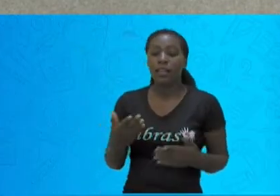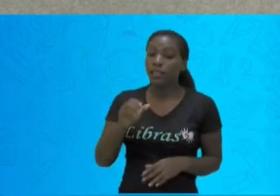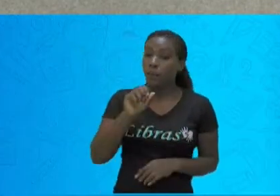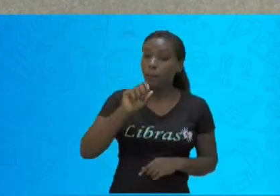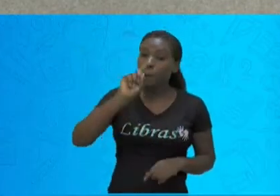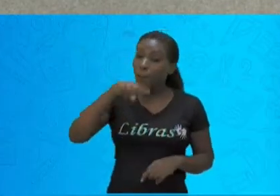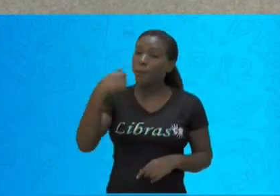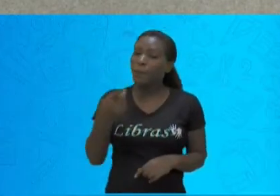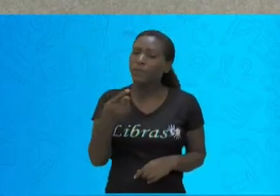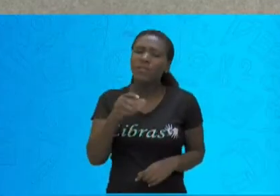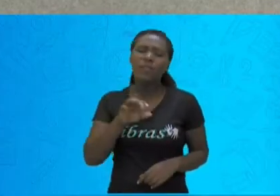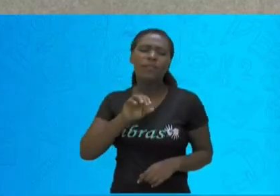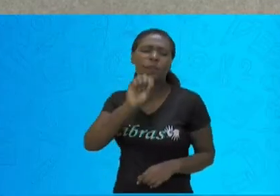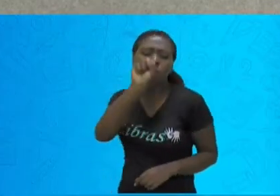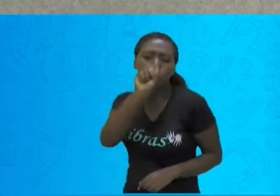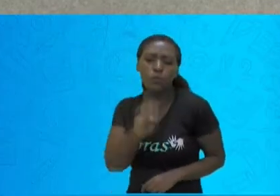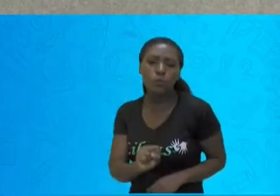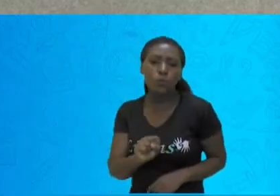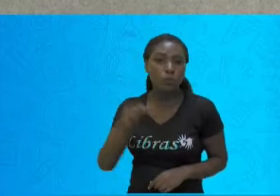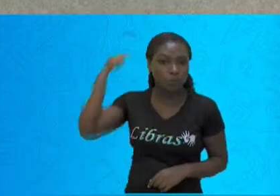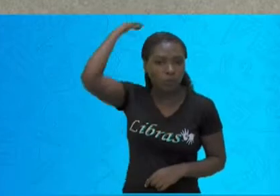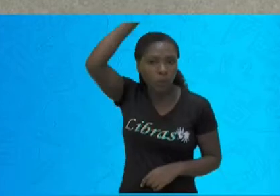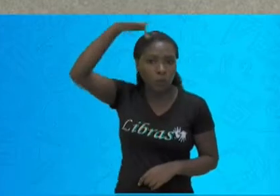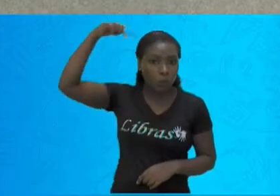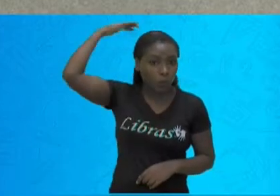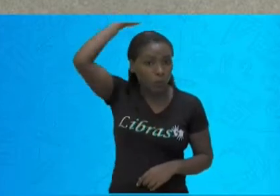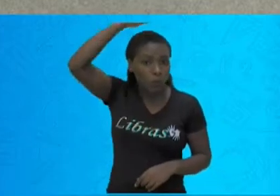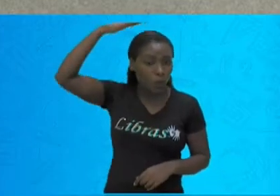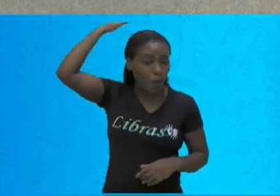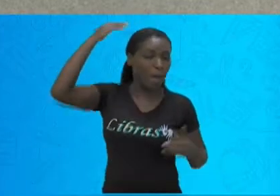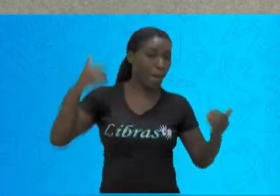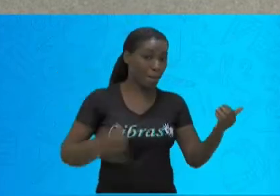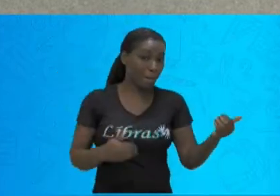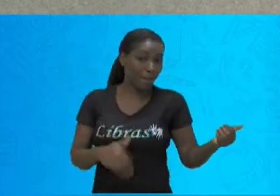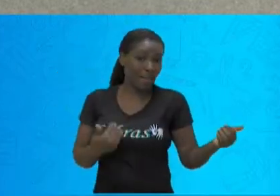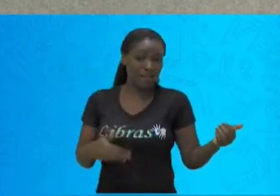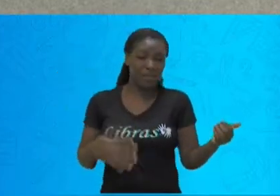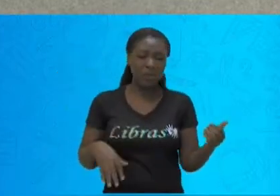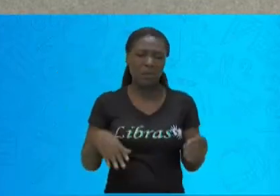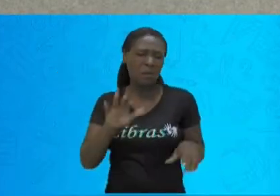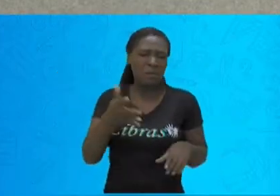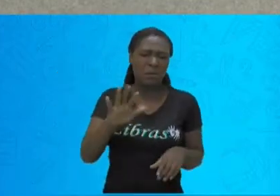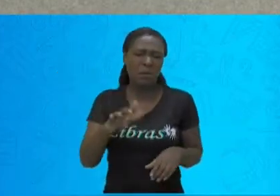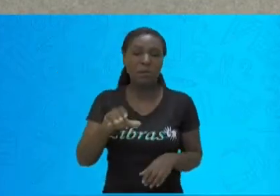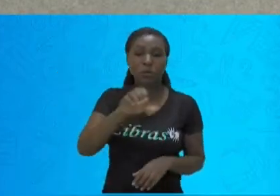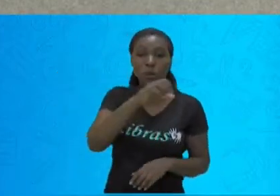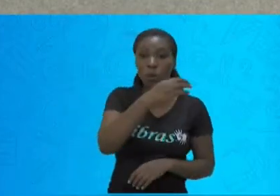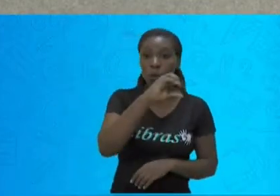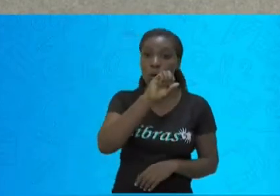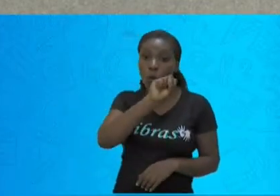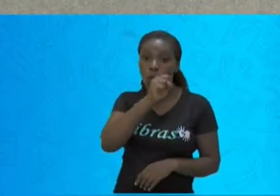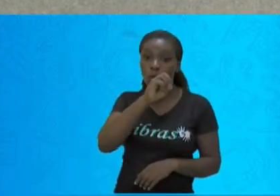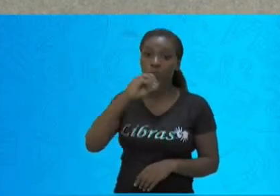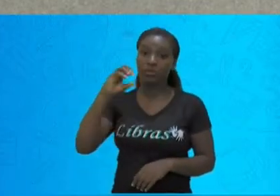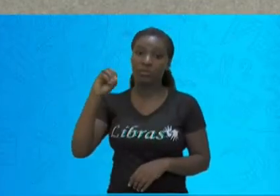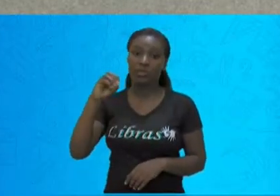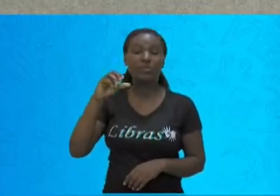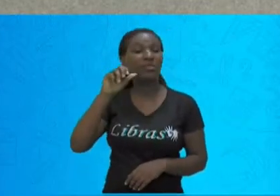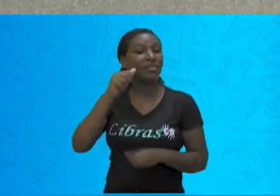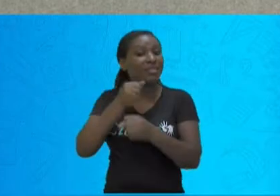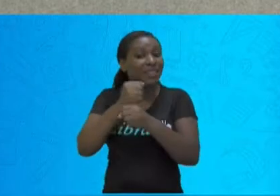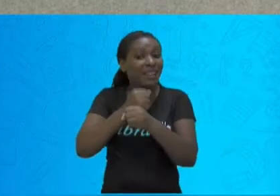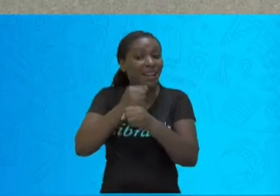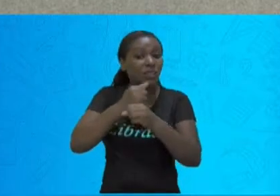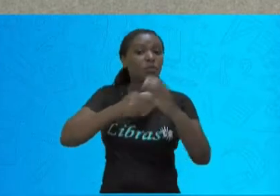de 800 anos antes de Cristo. Mas alguns séculos antes do declínio dos olmecas, os